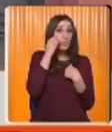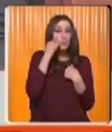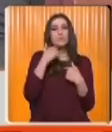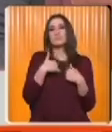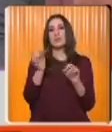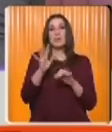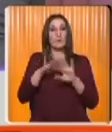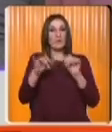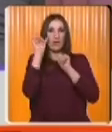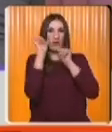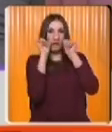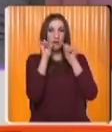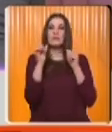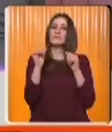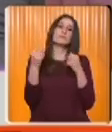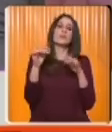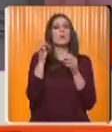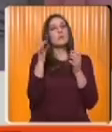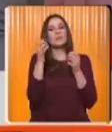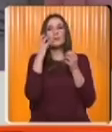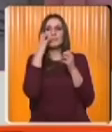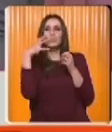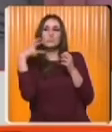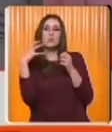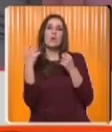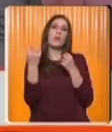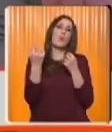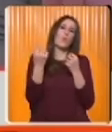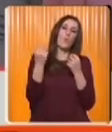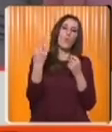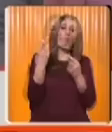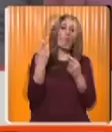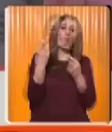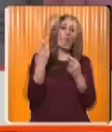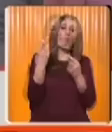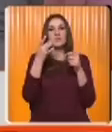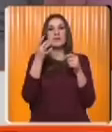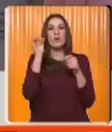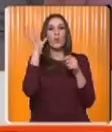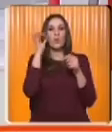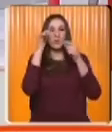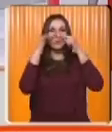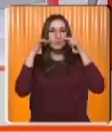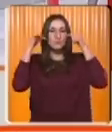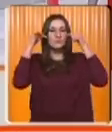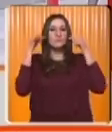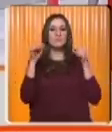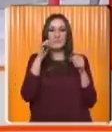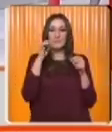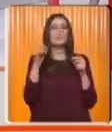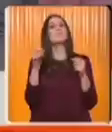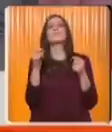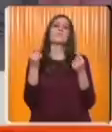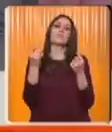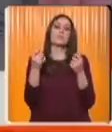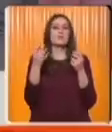fiz o... Mas nós não conseguimos evitar um bocadinho de inchaço ou às vezes um bocadinho com de roxo. Com as mulheres o inchaço exatamente. É maior, exatamente, é? Ou um bocadinho